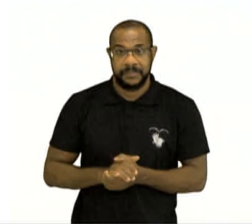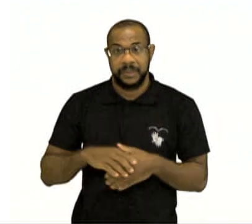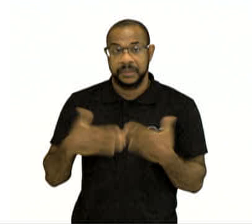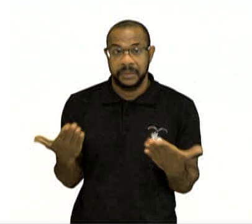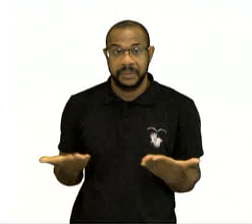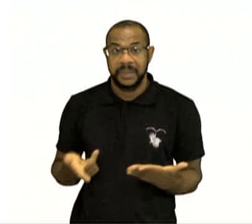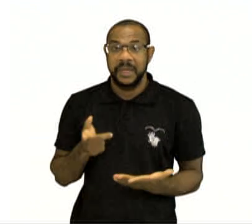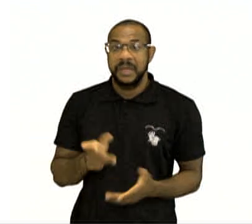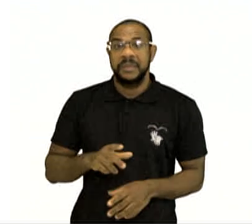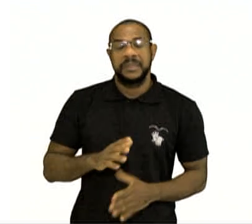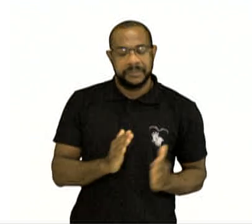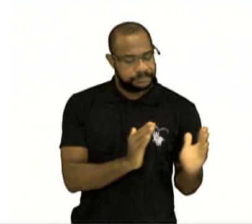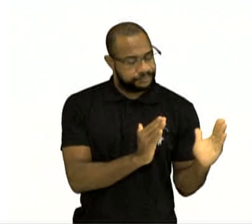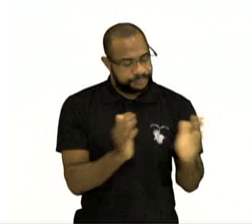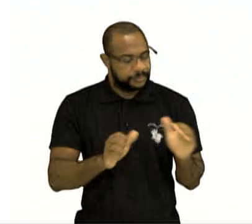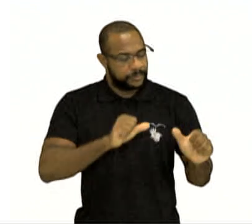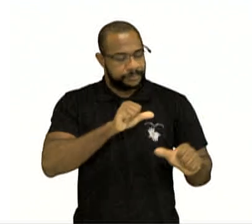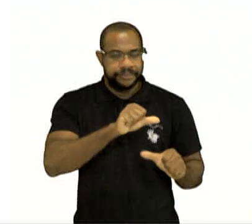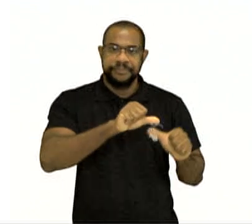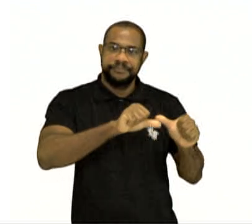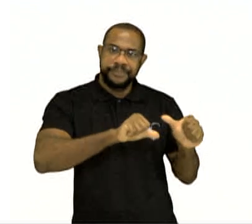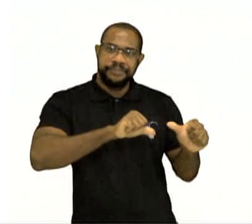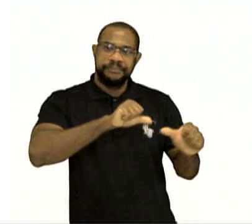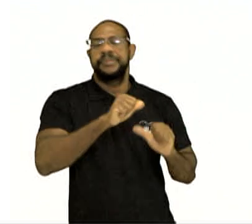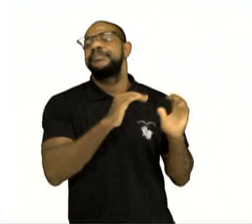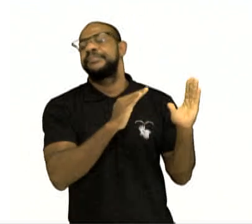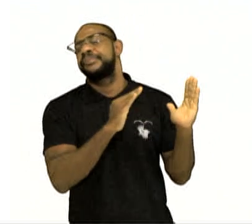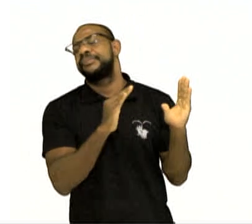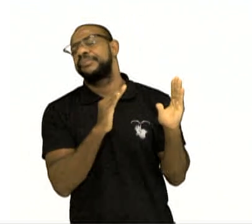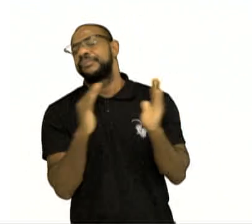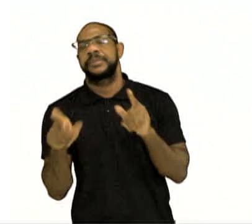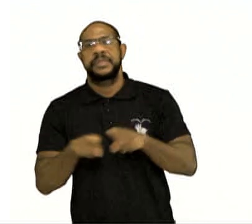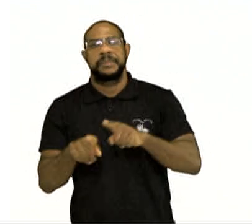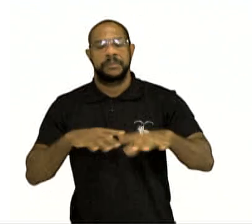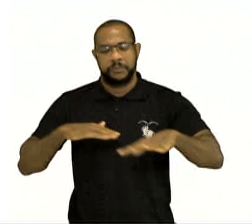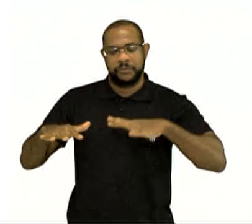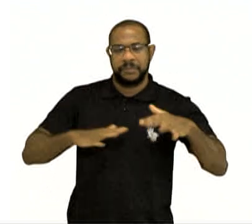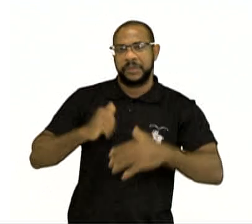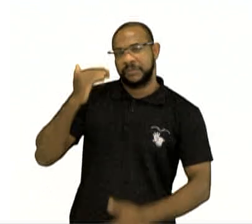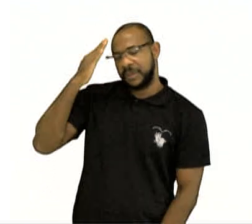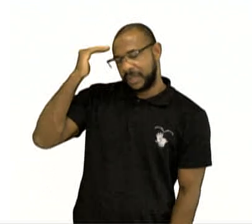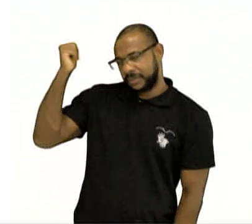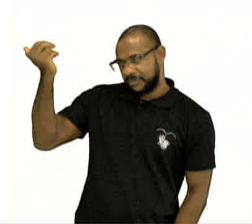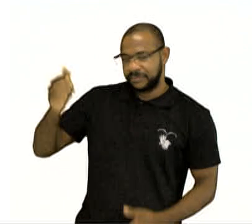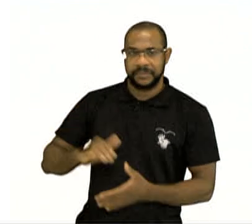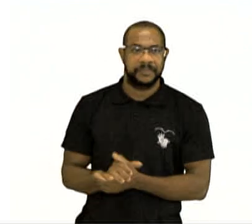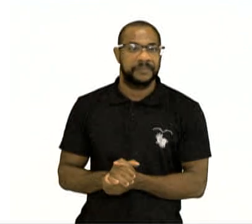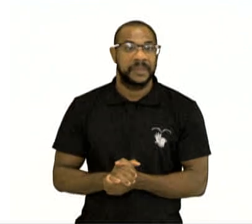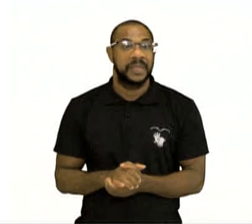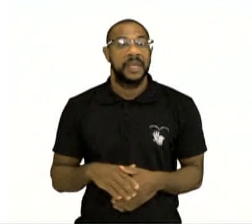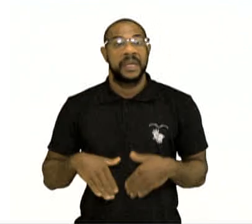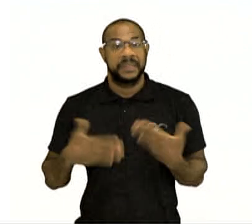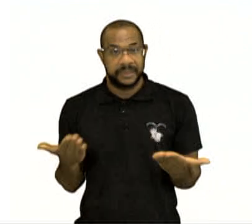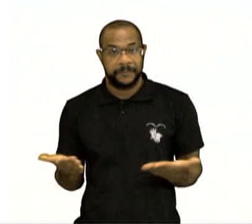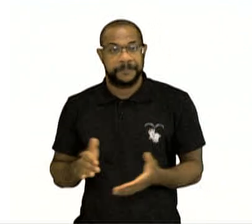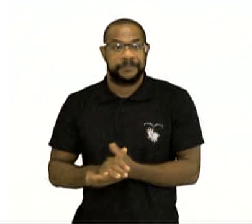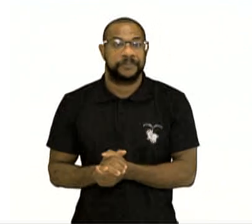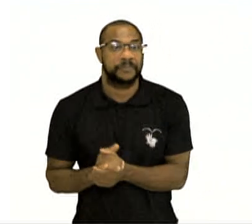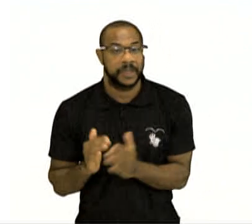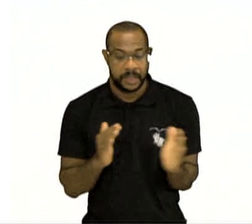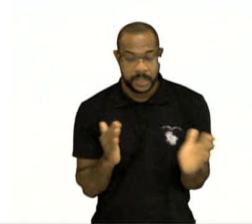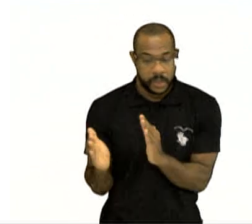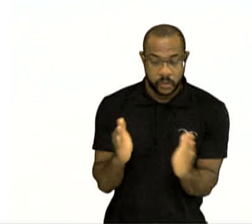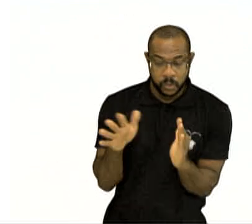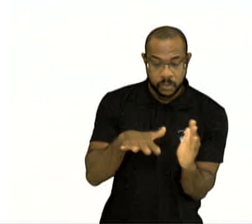foram mudando conforme o tempo e os movimentos artísticos. Em certas ocasiões, a cor